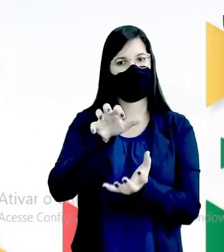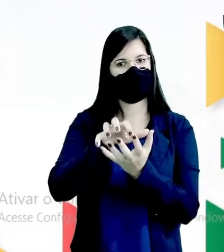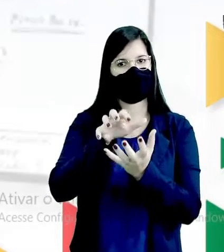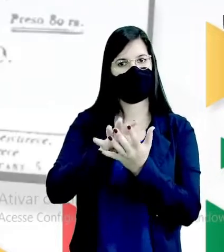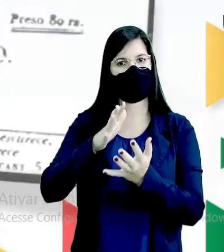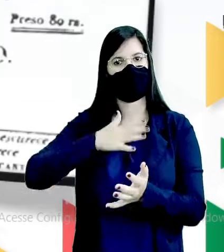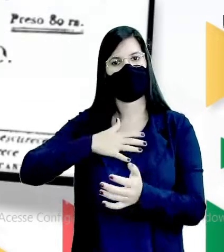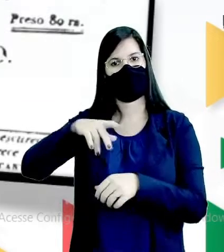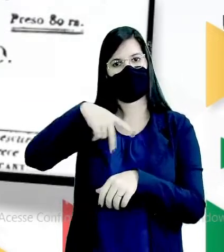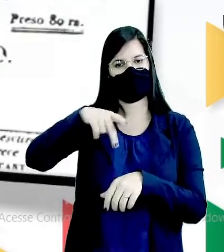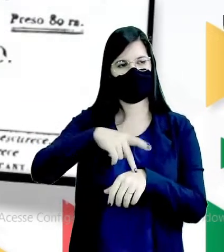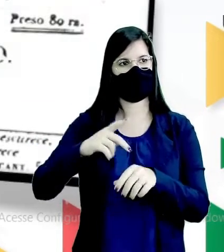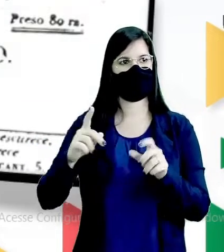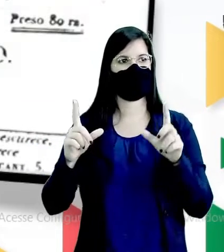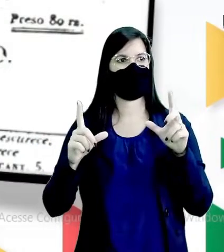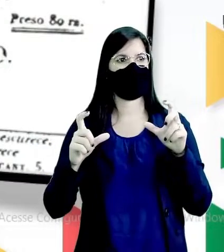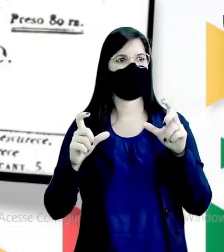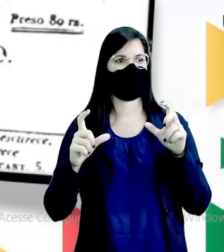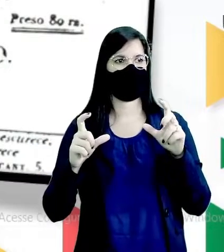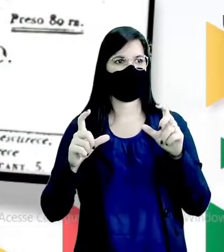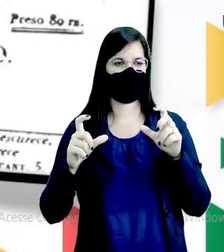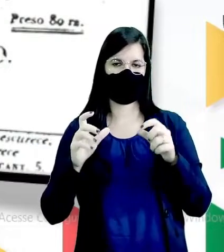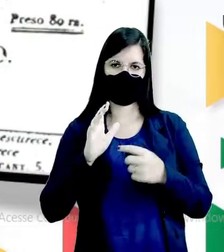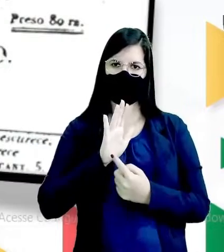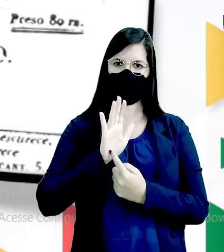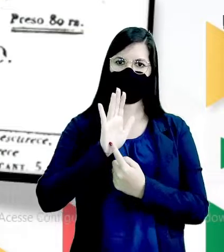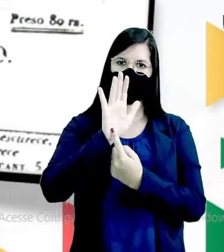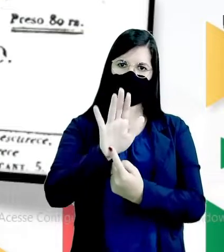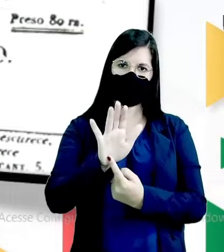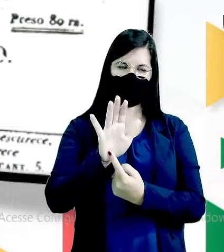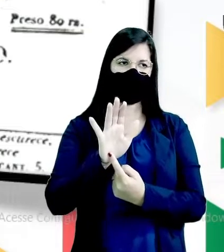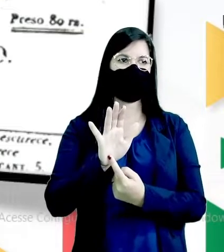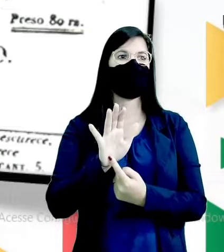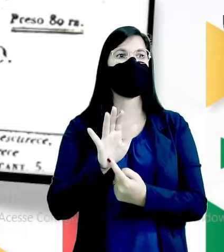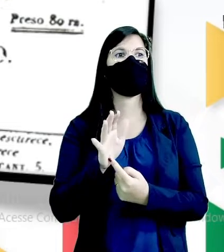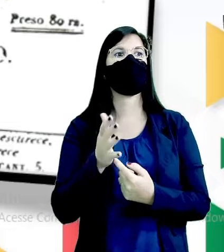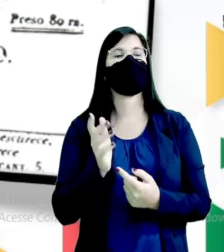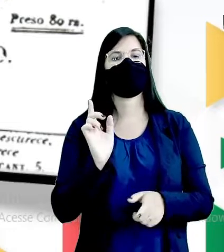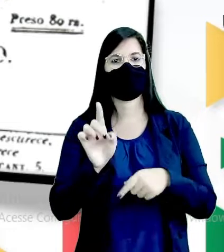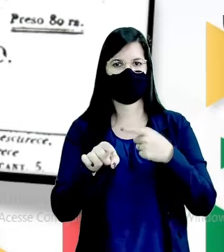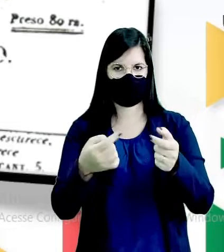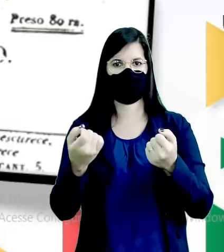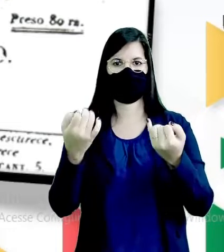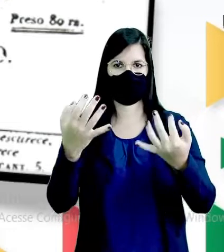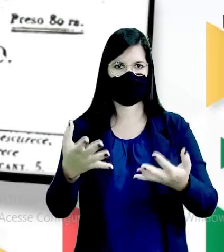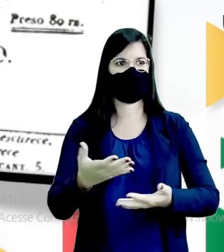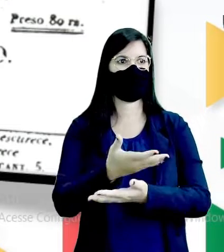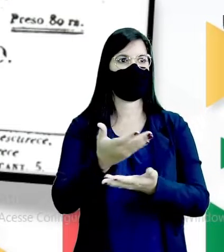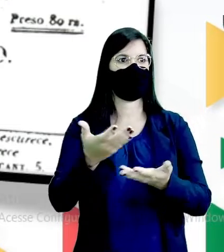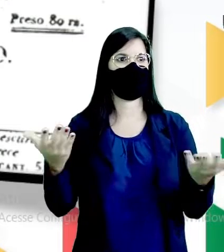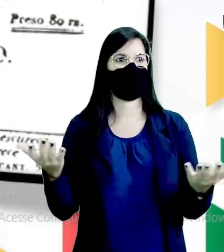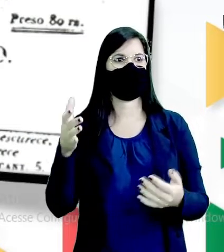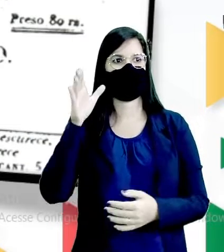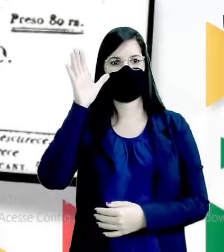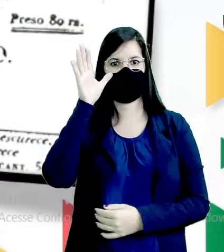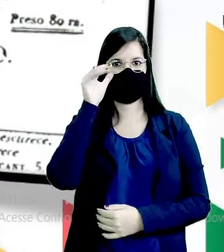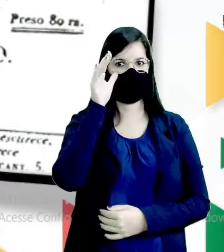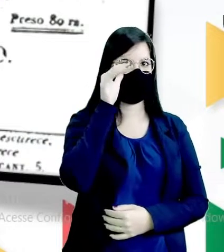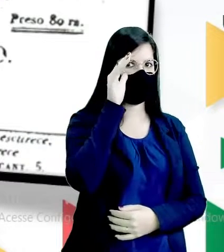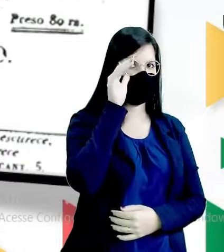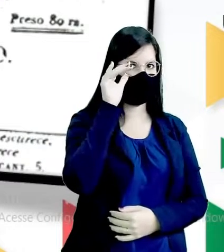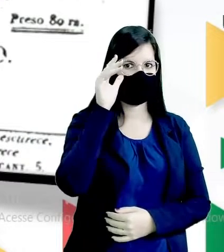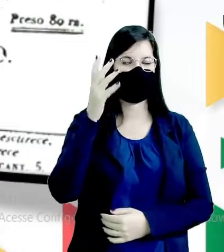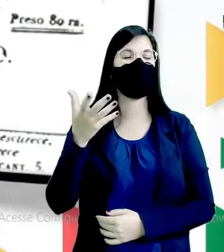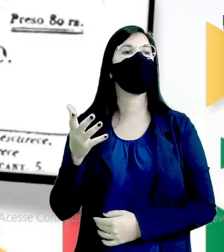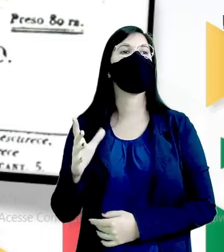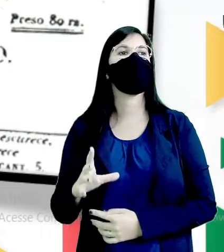aqui, esta foto aqui, como nós observamos, certa foto icônica que depois o senhor vai explicar. Eu estou curioso, viu? Certo? Então aqui nós